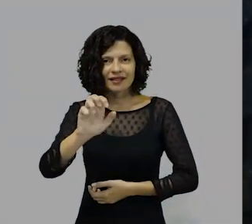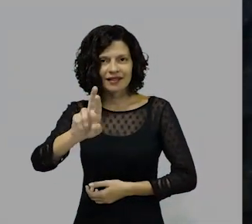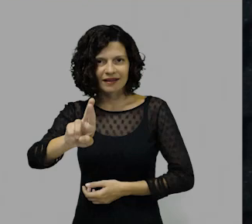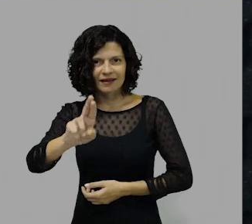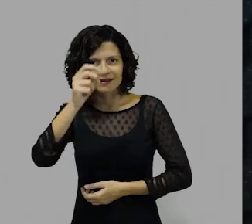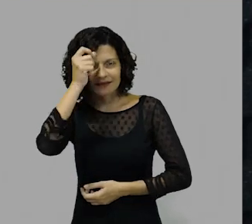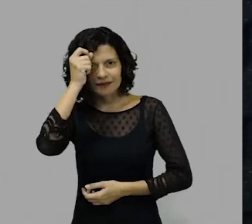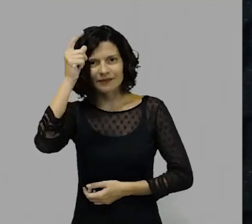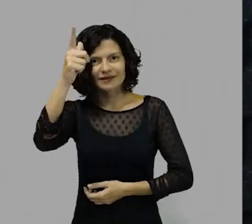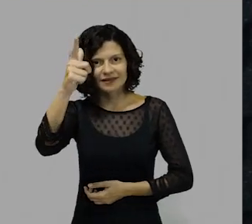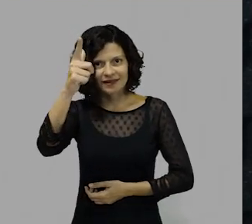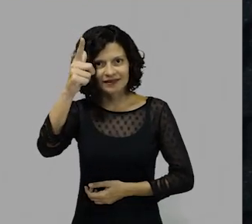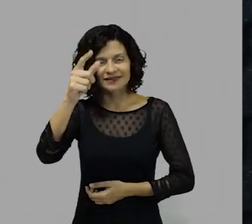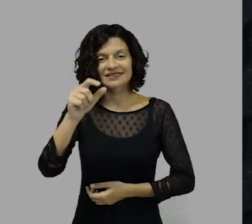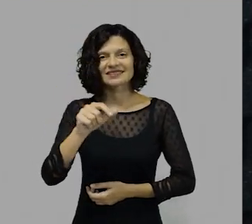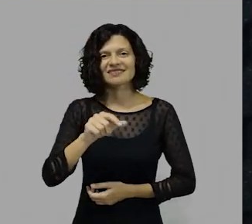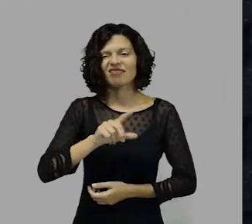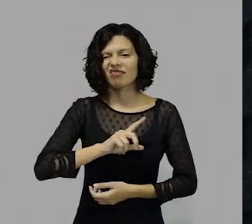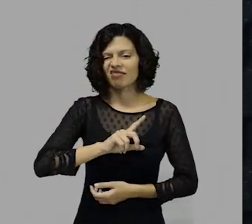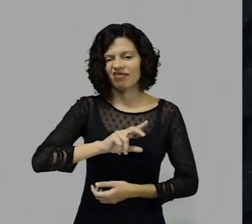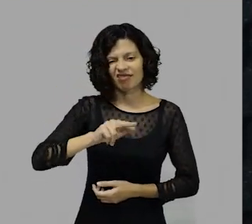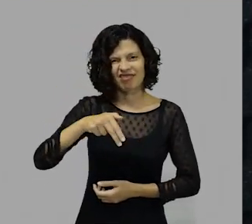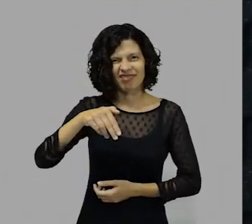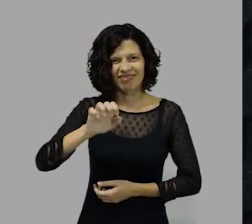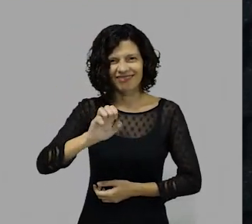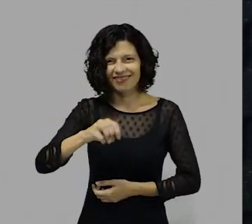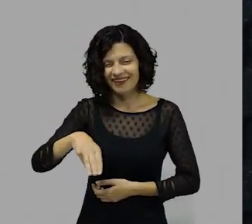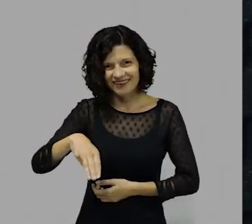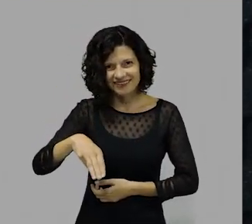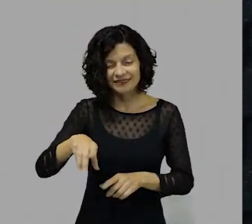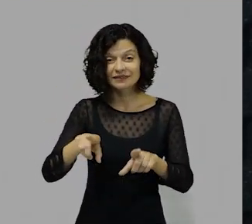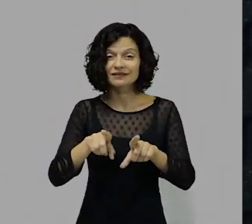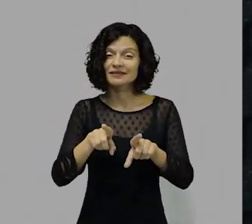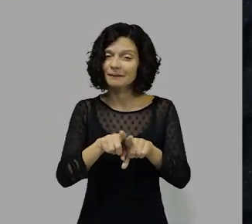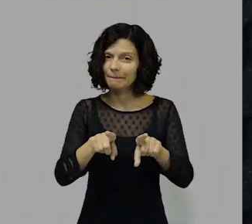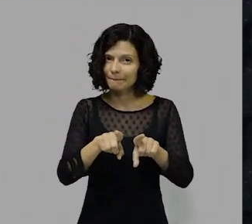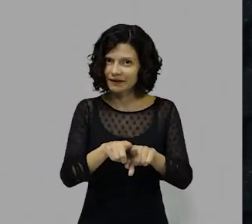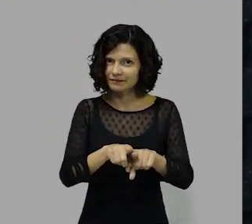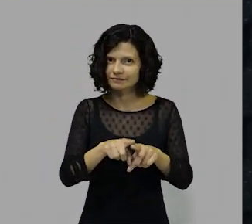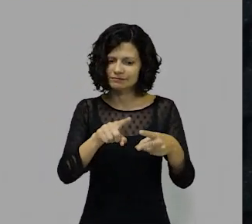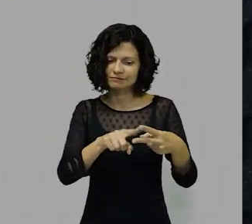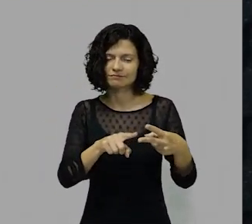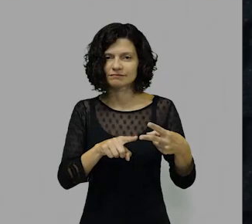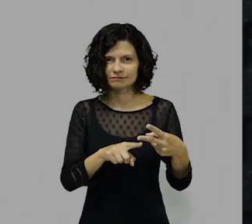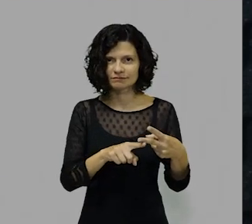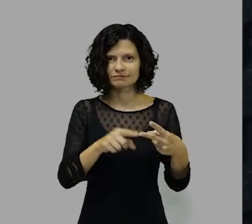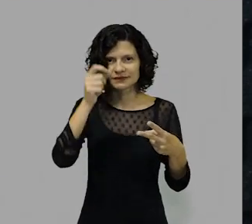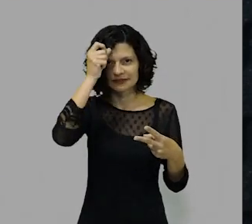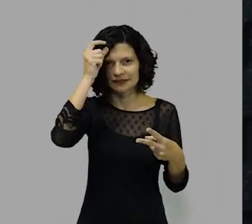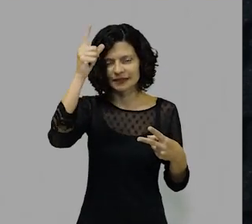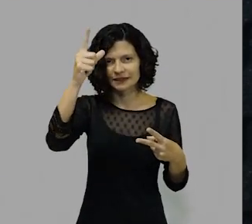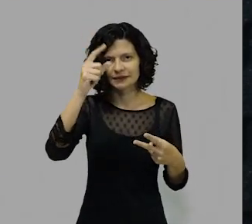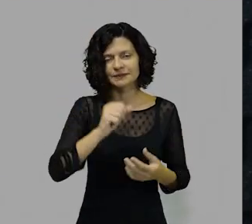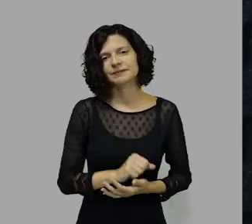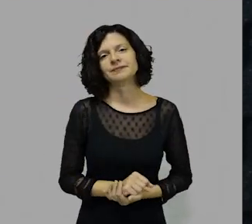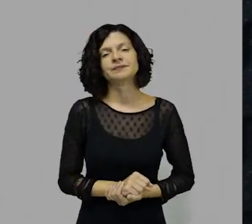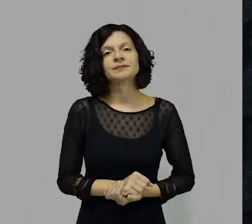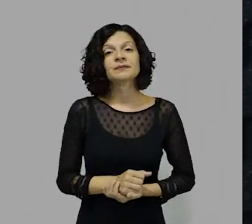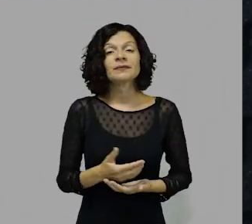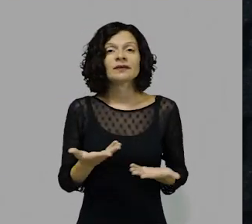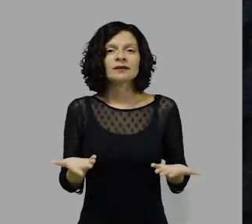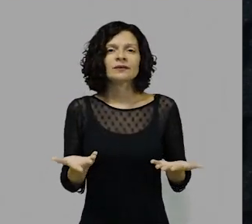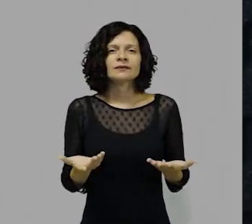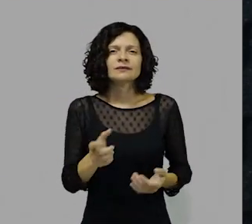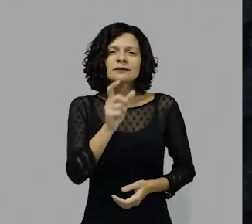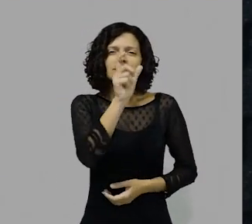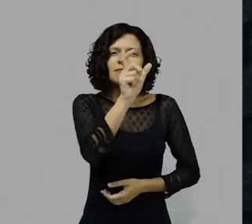nem ou de também, vai depender do contexto. E outra coisa, pessoal, esses marcadores de discurso, as conjunções,